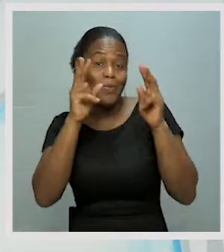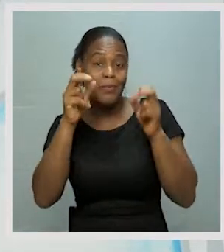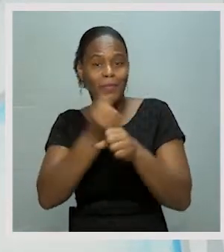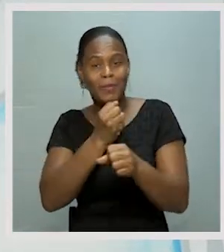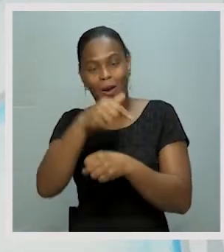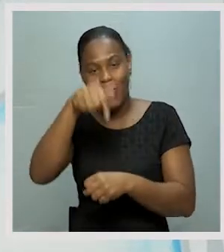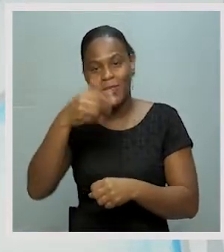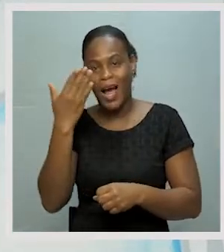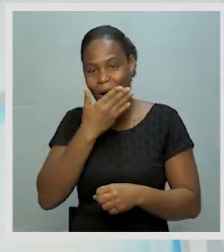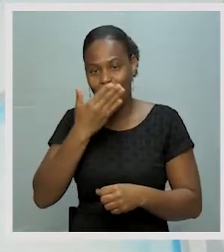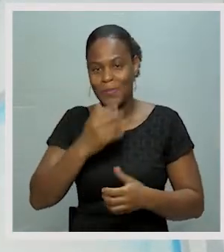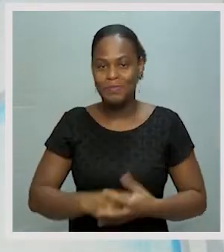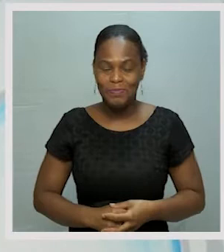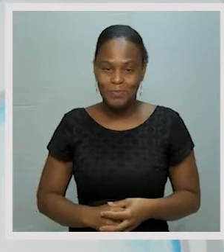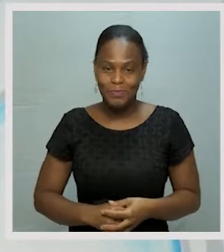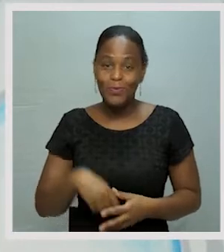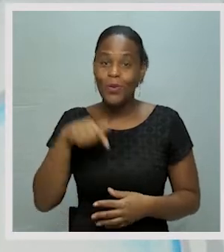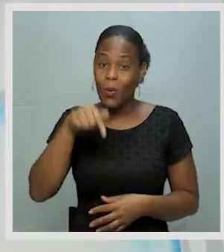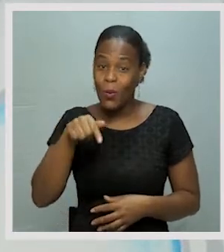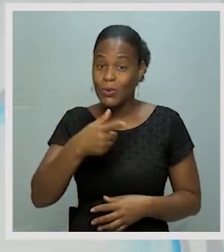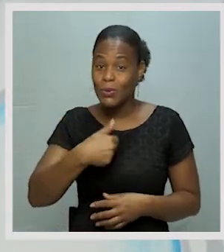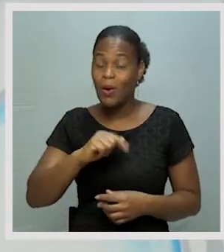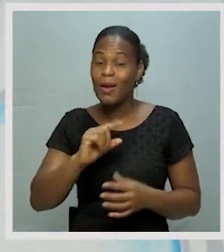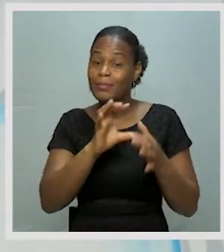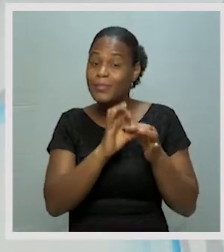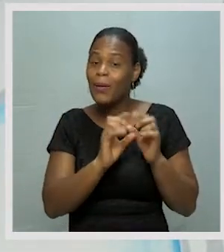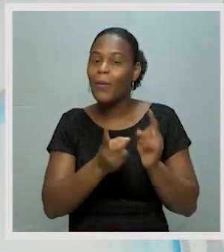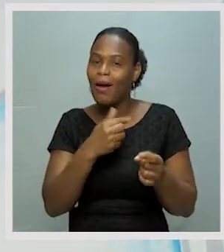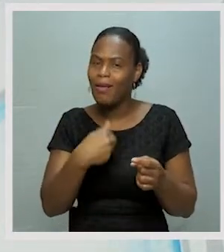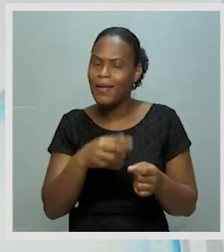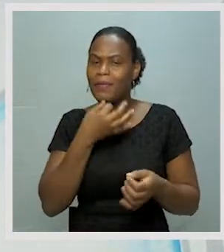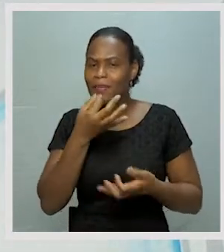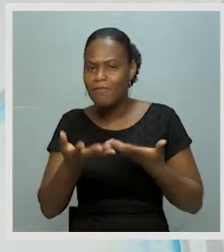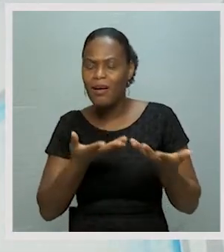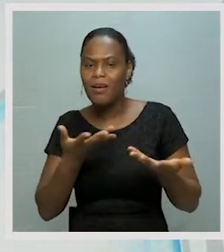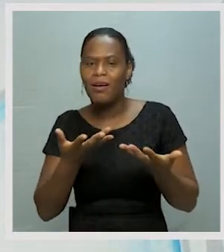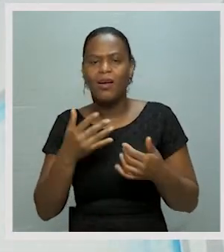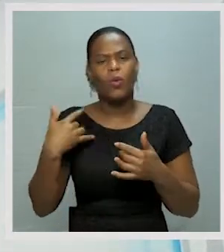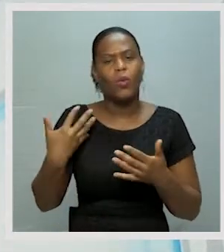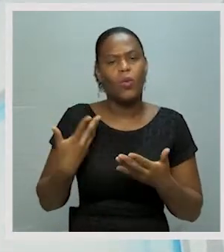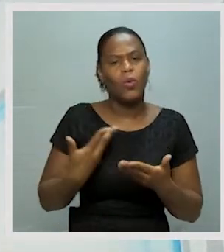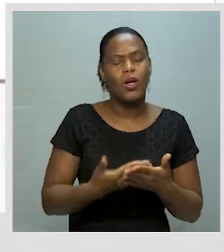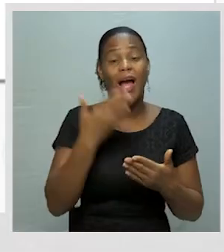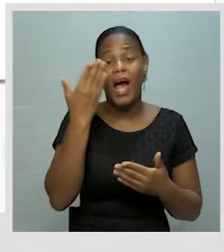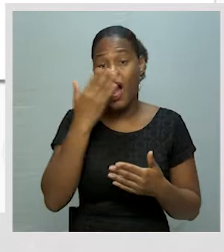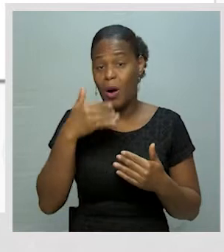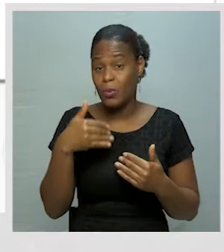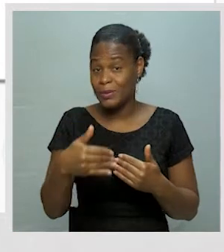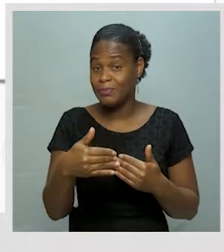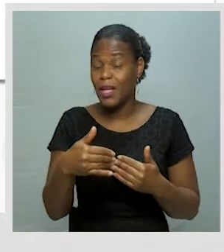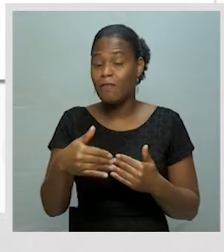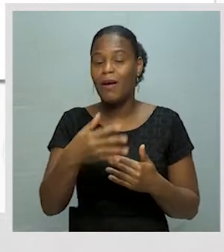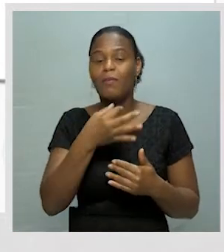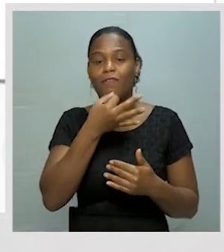aula. Vamos hoje, na sequência daquilo que nós temos vindo a conversar ao longo dessas aulas, vamos falar de